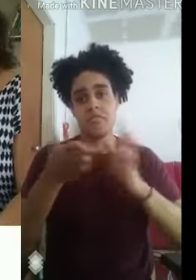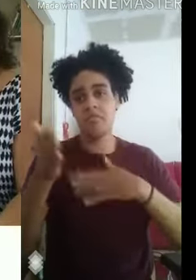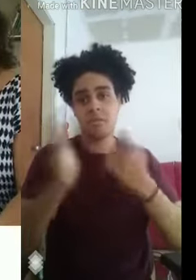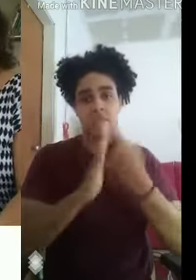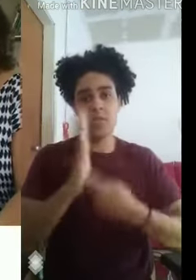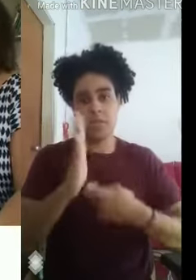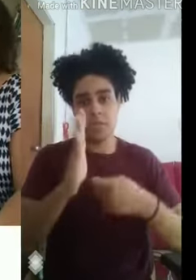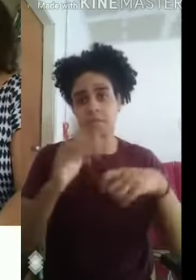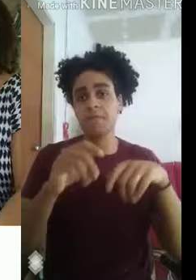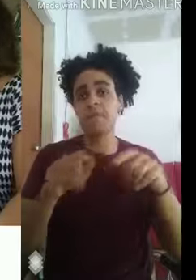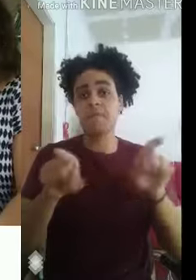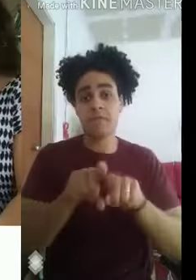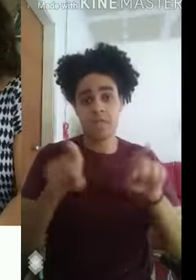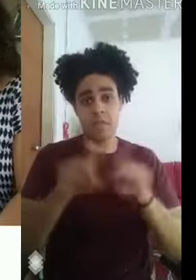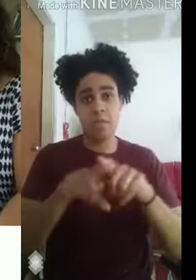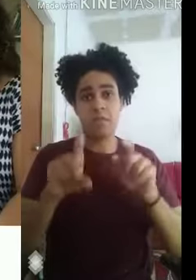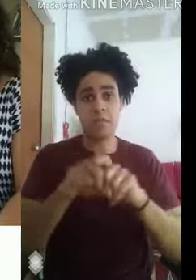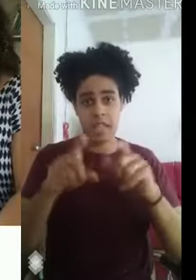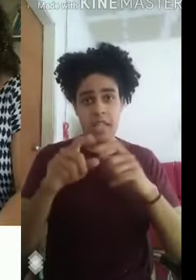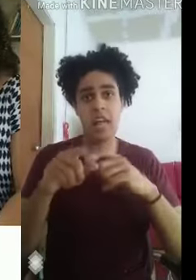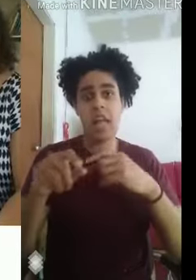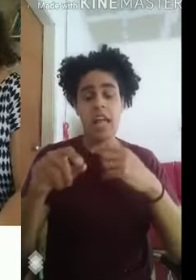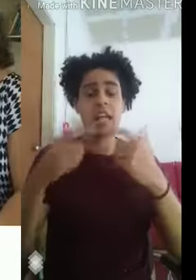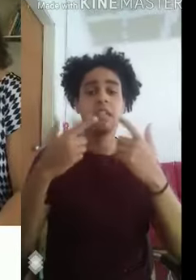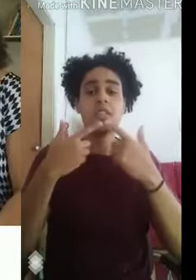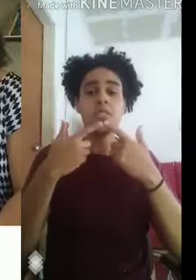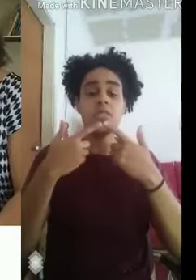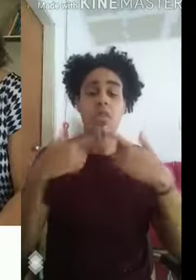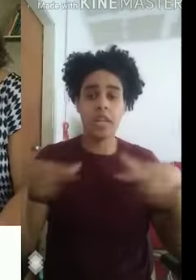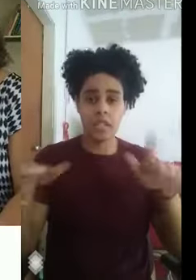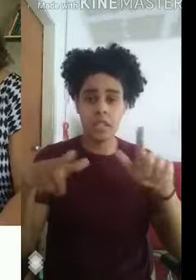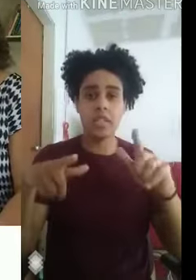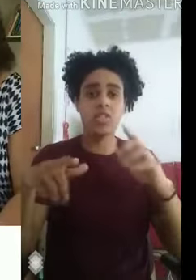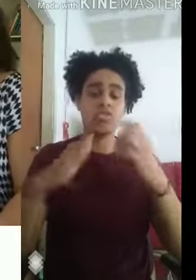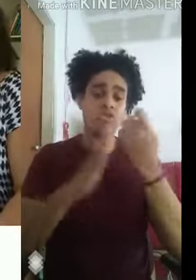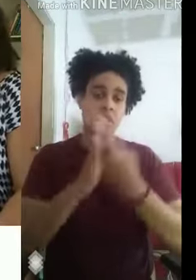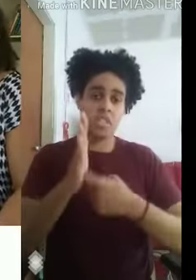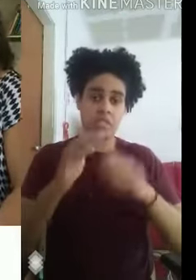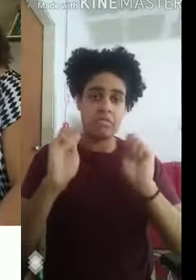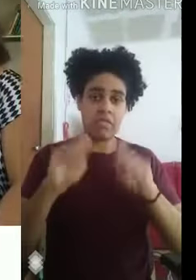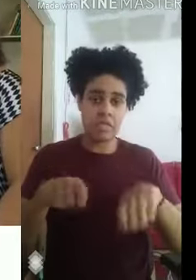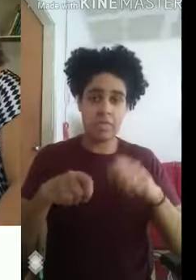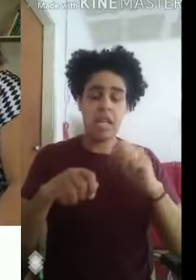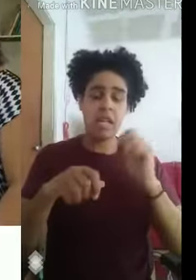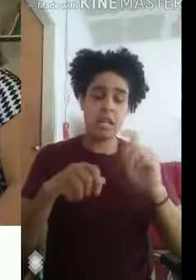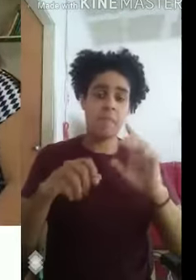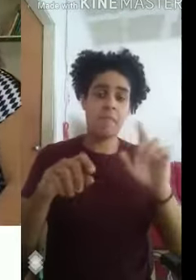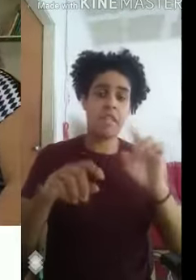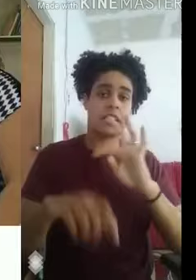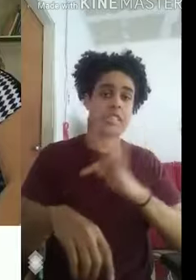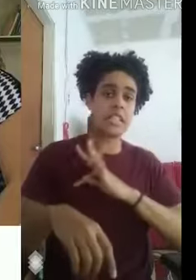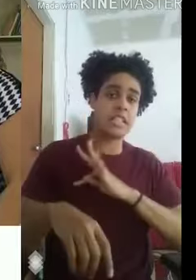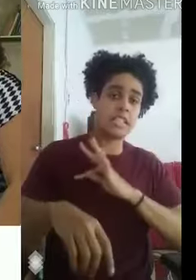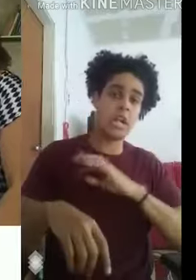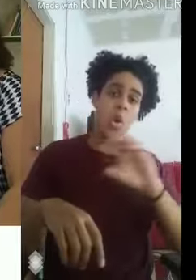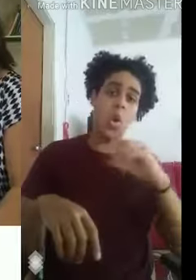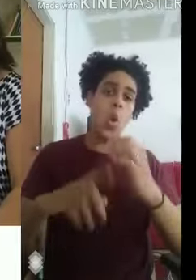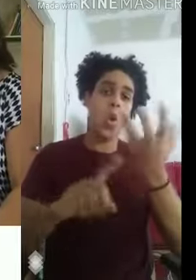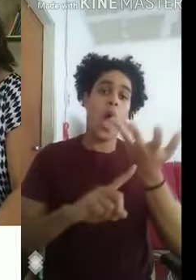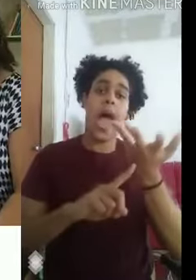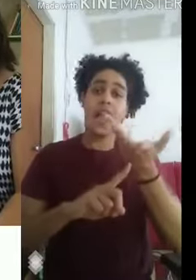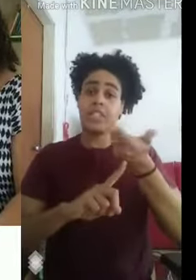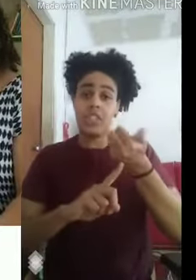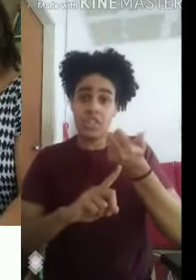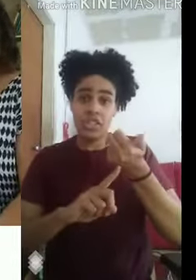a linguagem do texto, ela pode ser uma linguagem mais técnica ou uma linguagem mais artística.